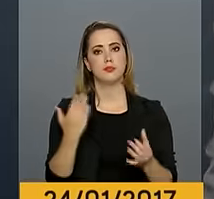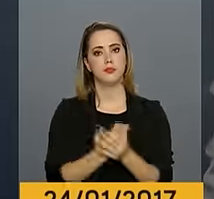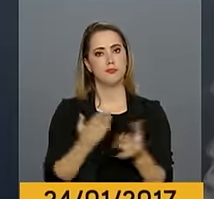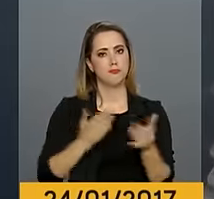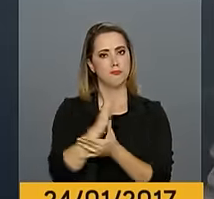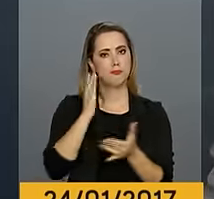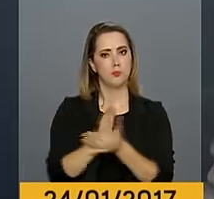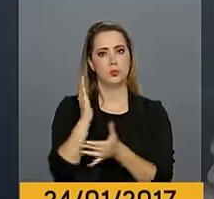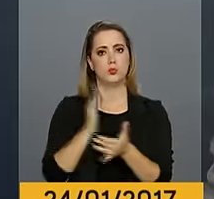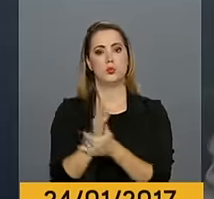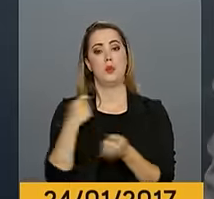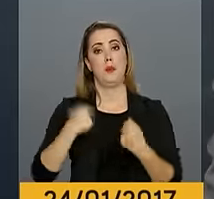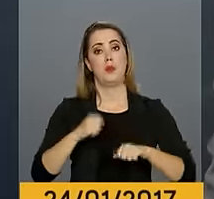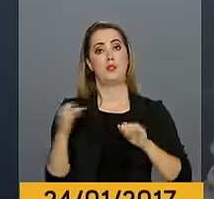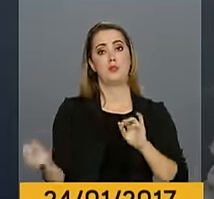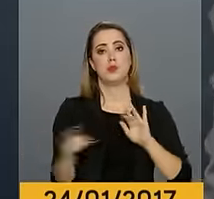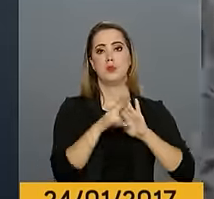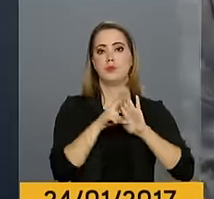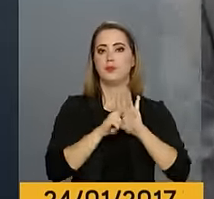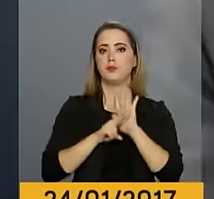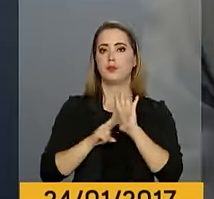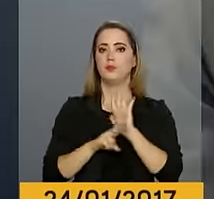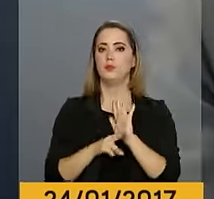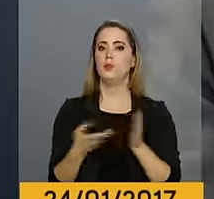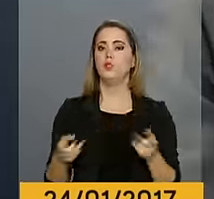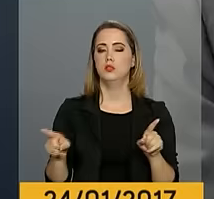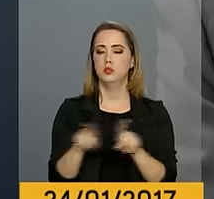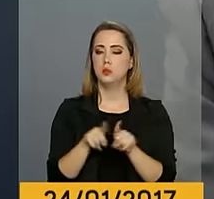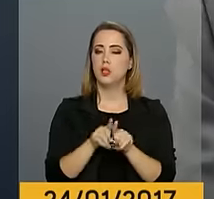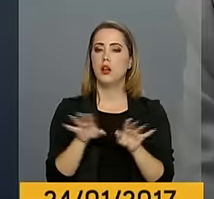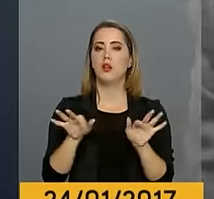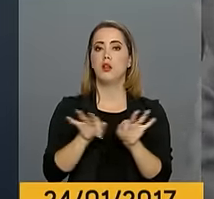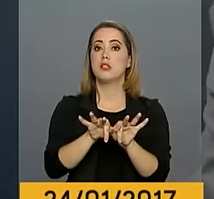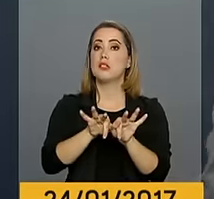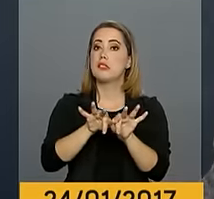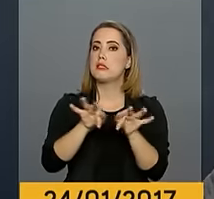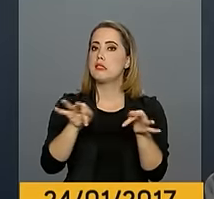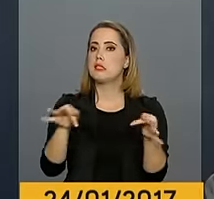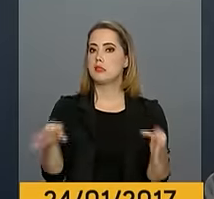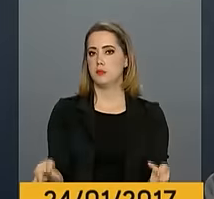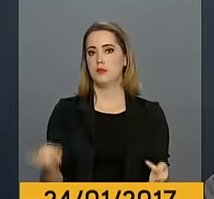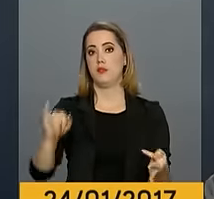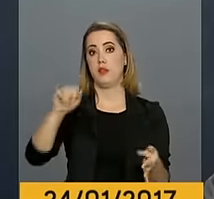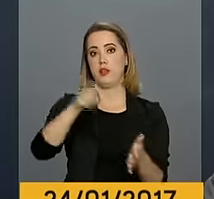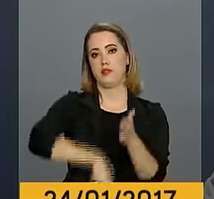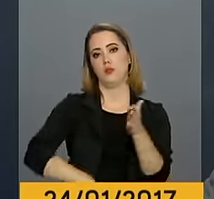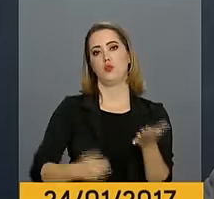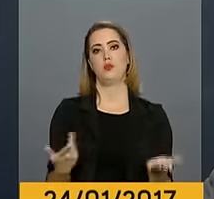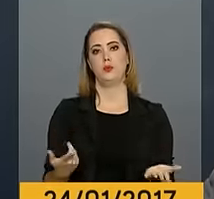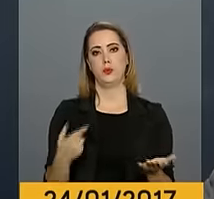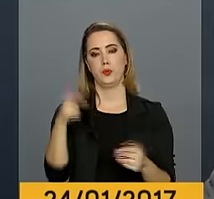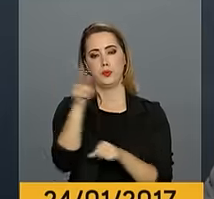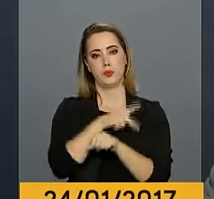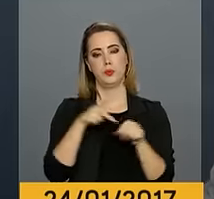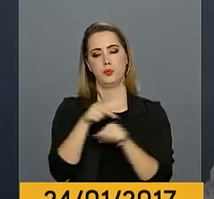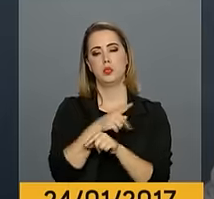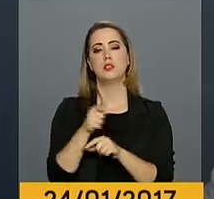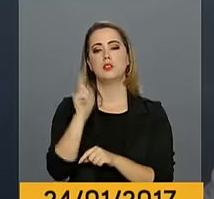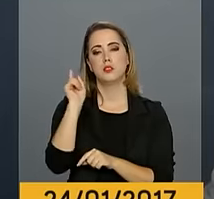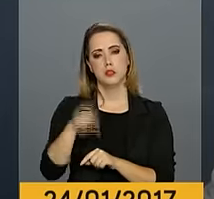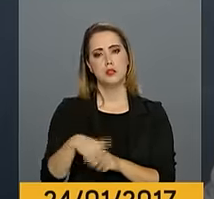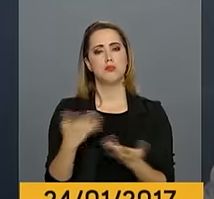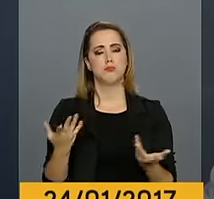E agora estamos nos dedicando também à simplificação do sistema tributário no país. E, evidentemente, estamos